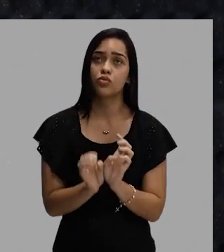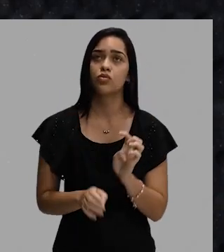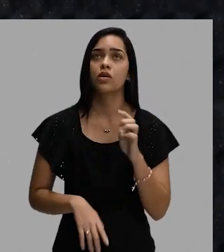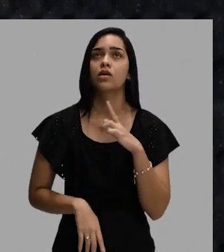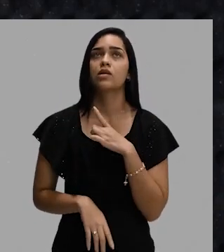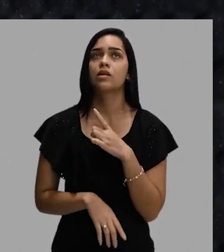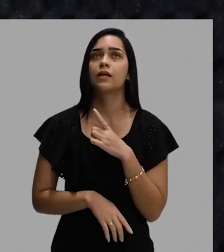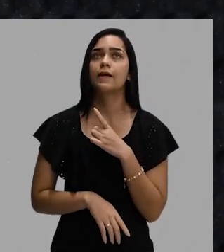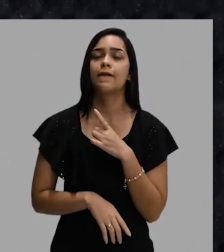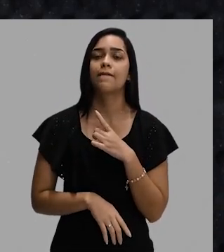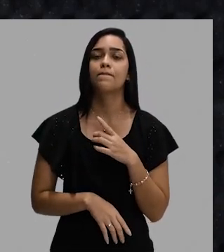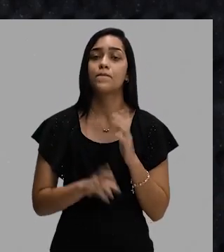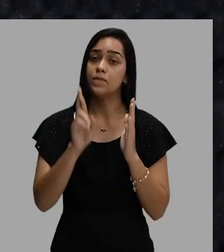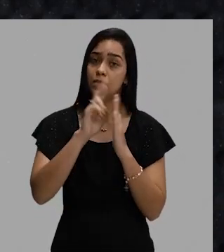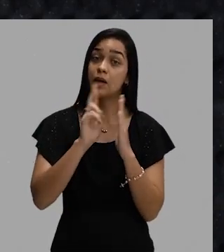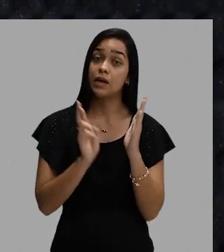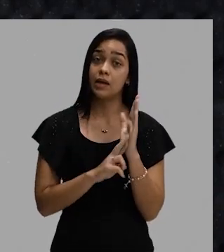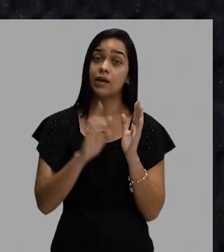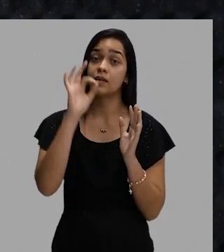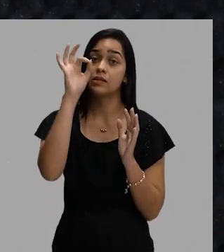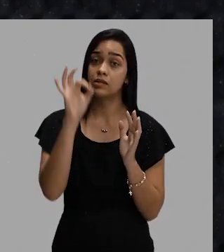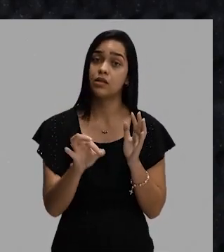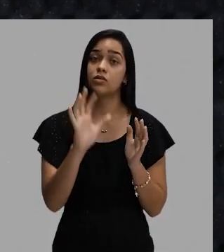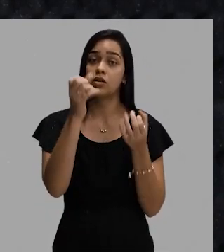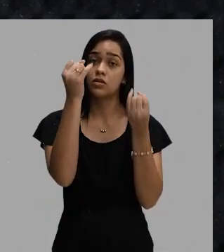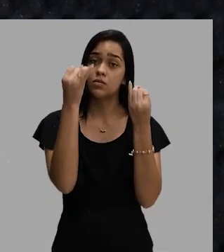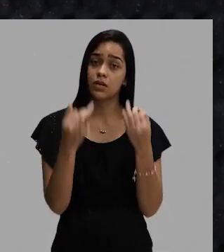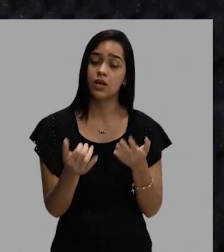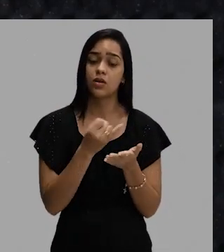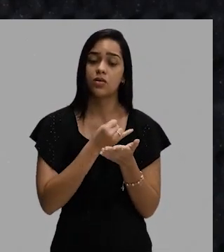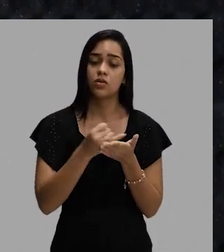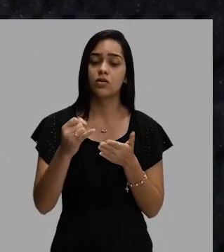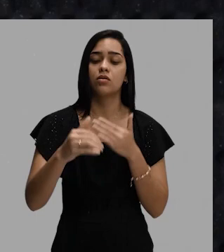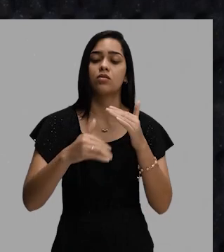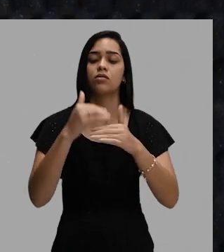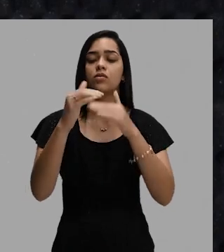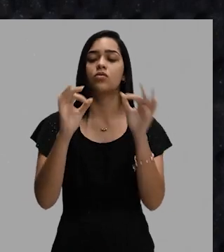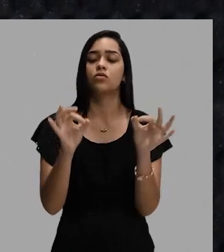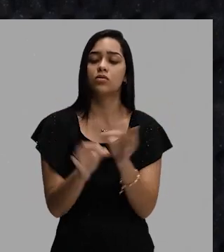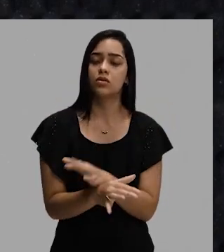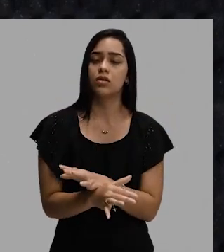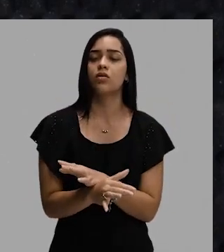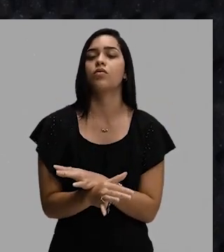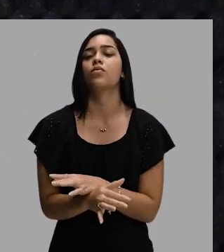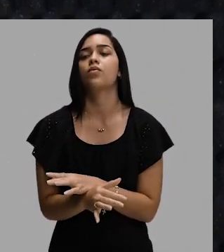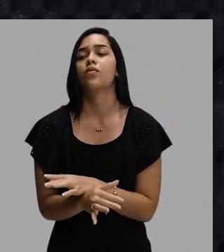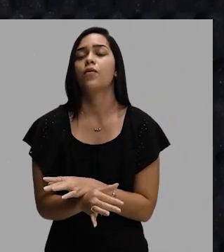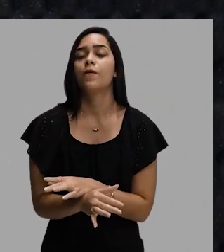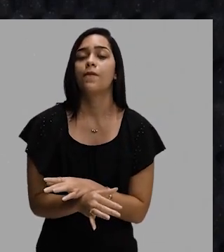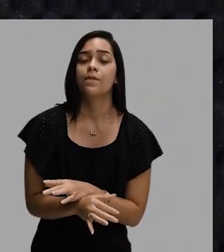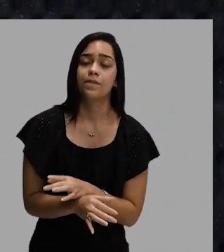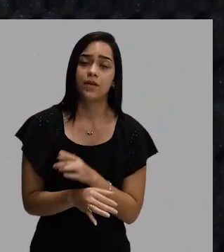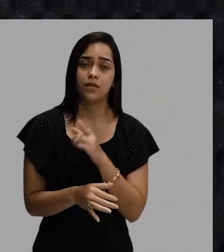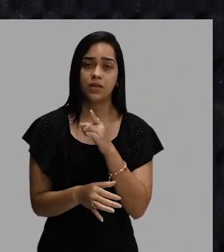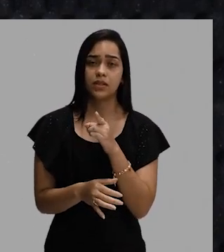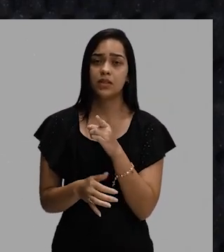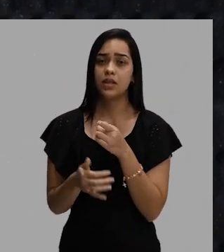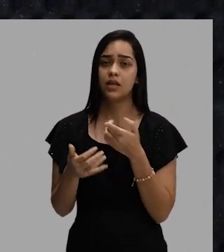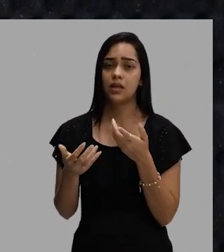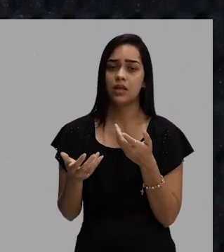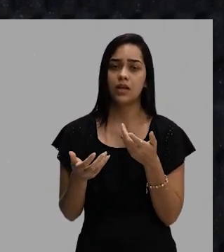tem um padrão, né? Já falei, de introdução, desenvolvimento, conclusão. Quando você